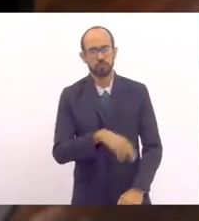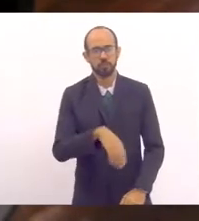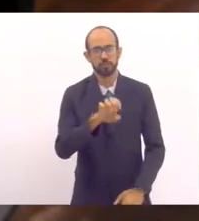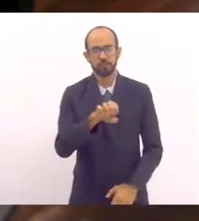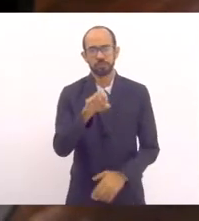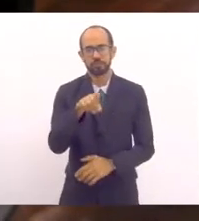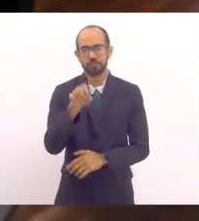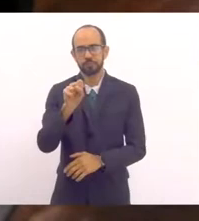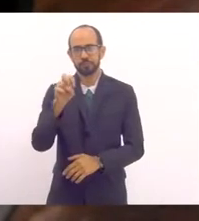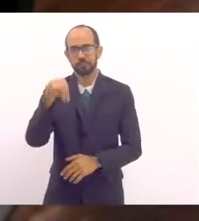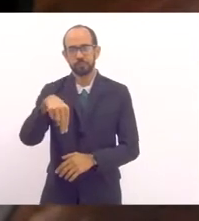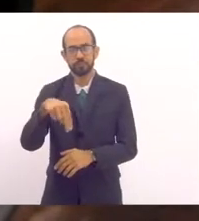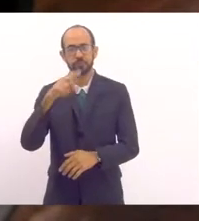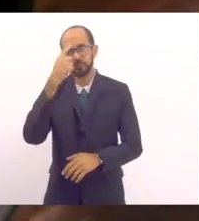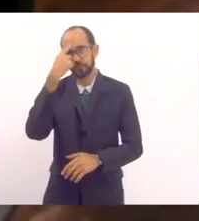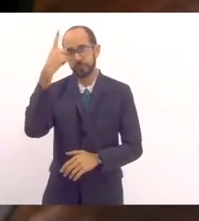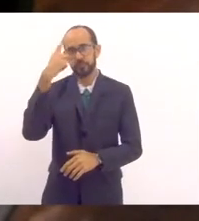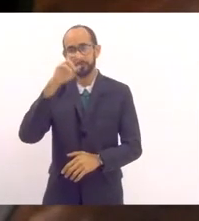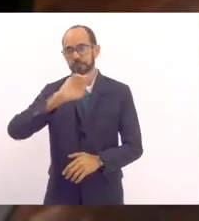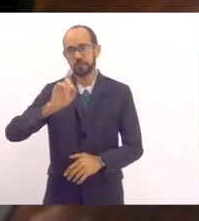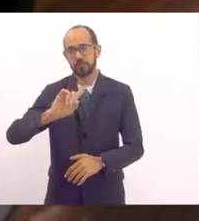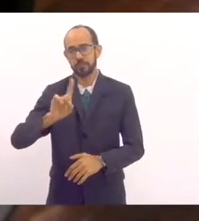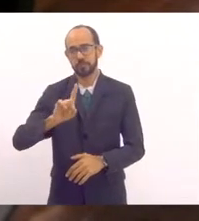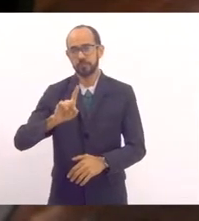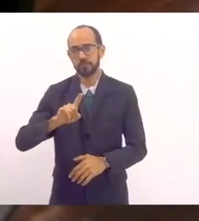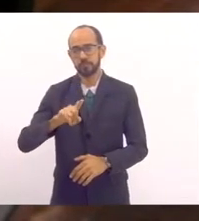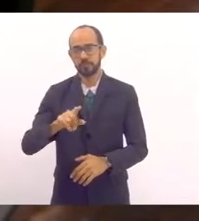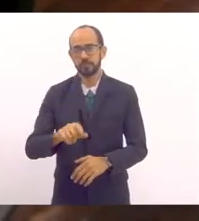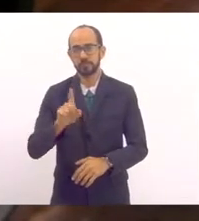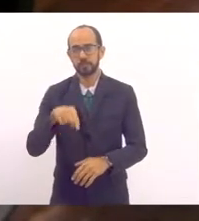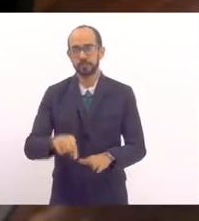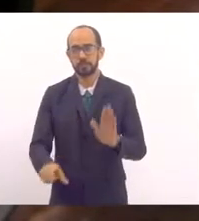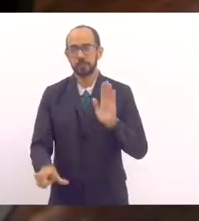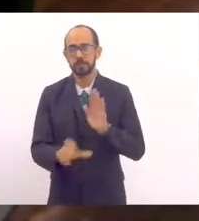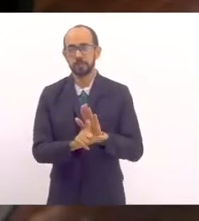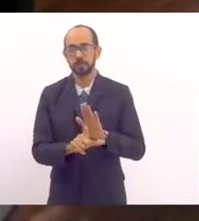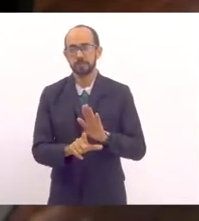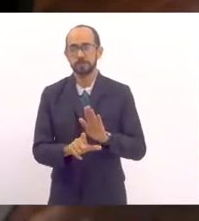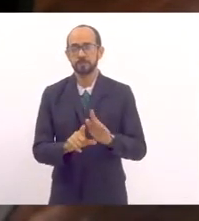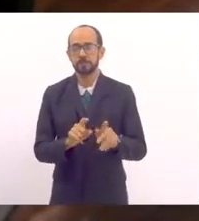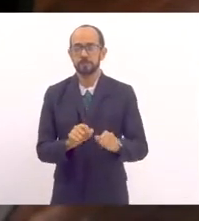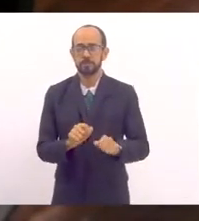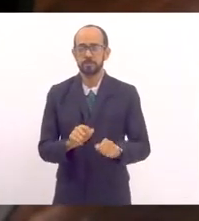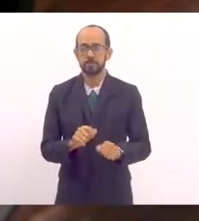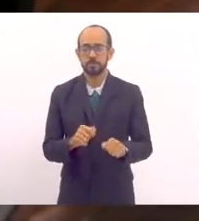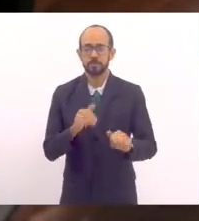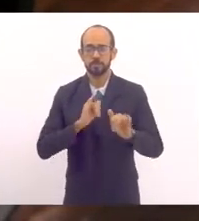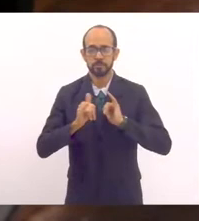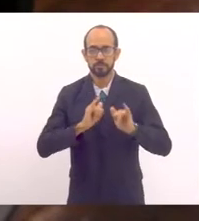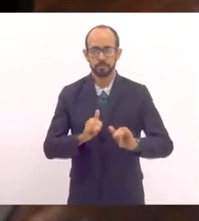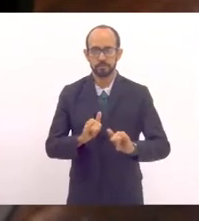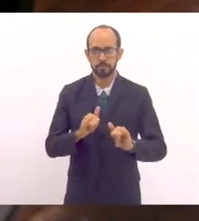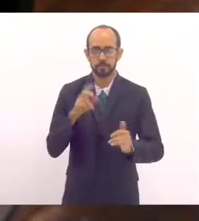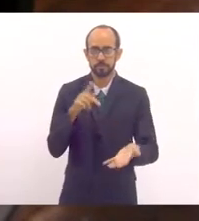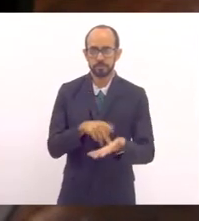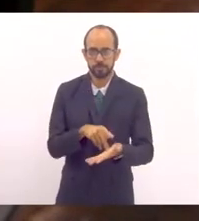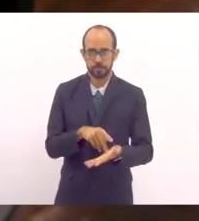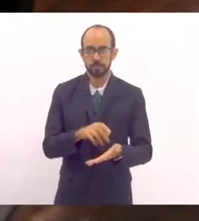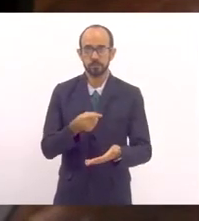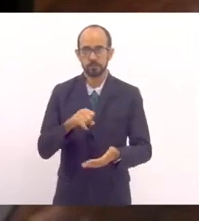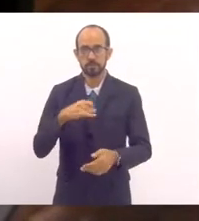Miriam. Isso é lei. A gente pode falar de tudo, mas não de um dado real. Se a gente tem esses dados